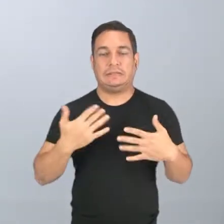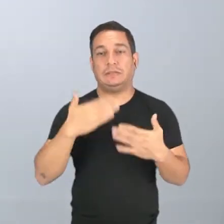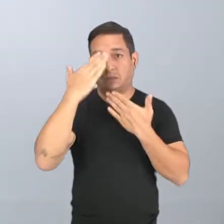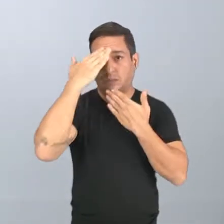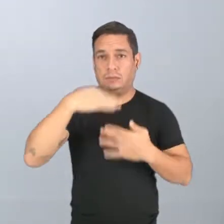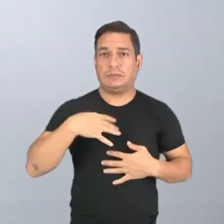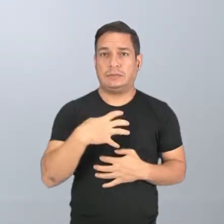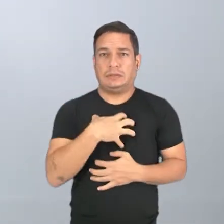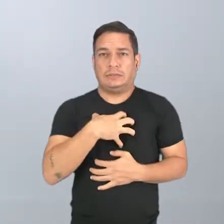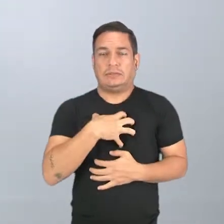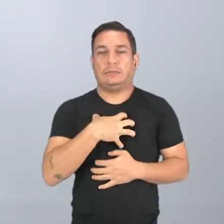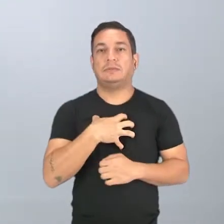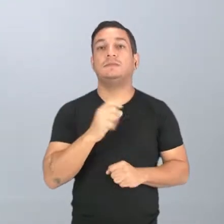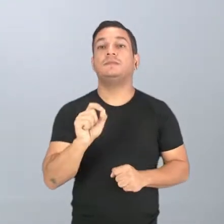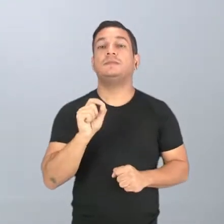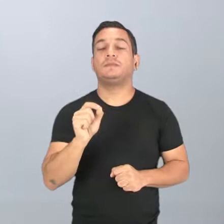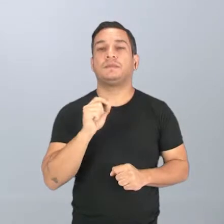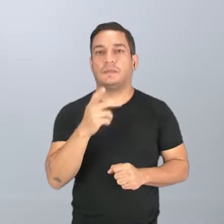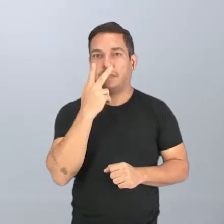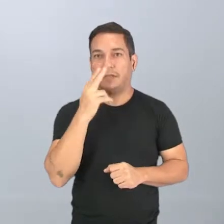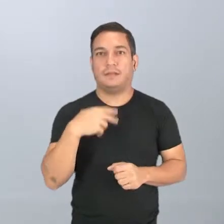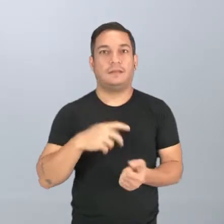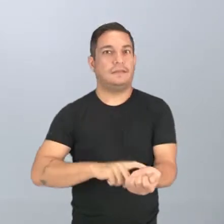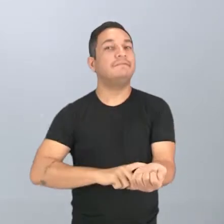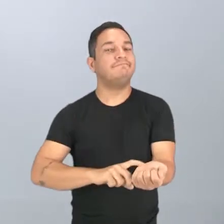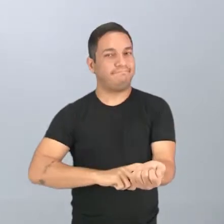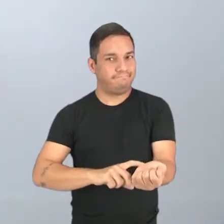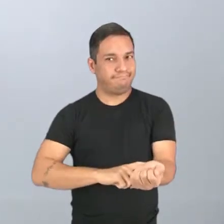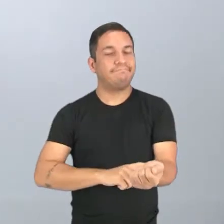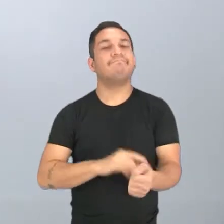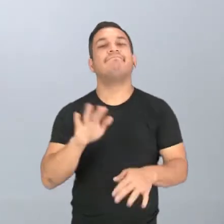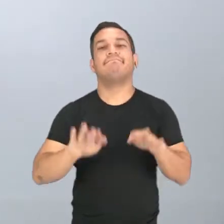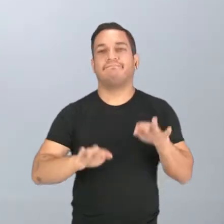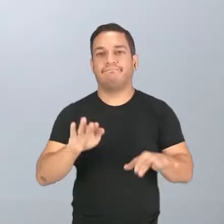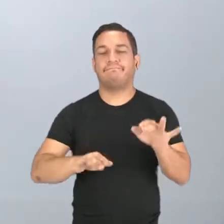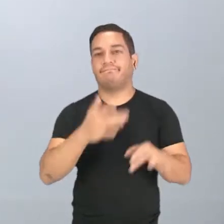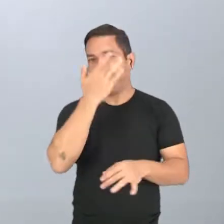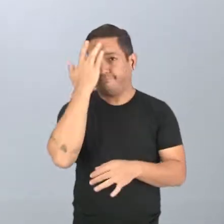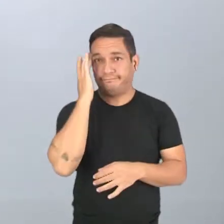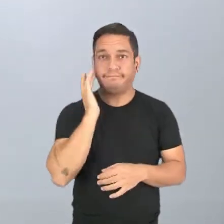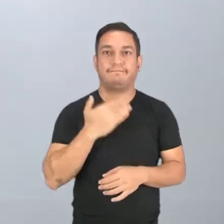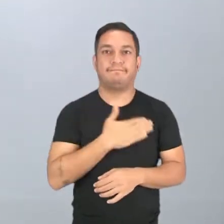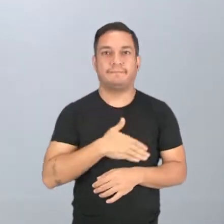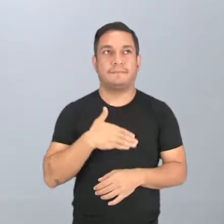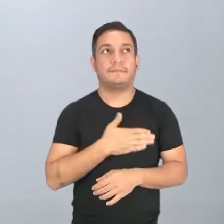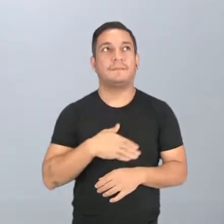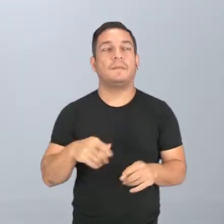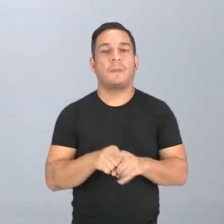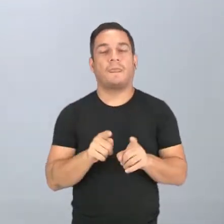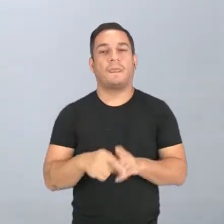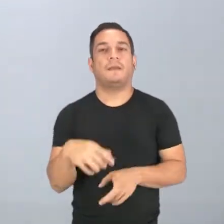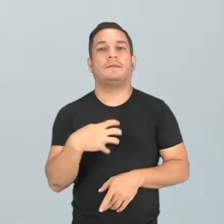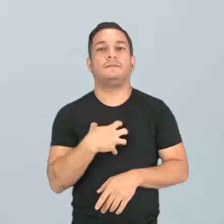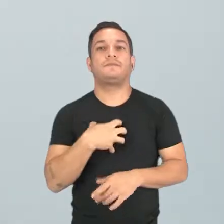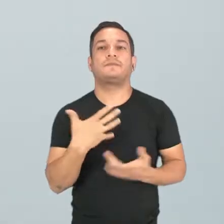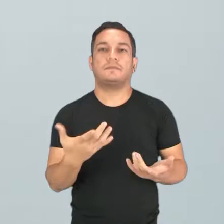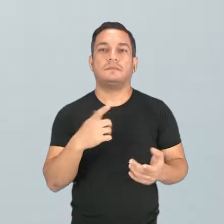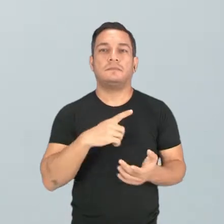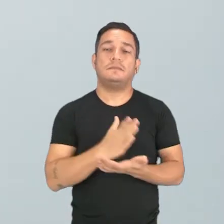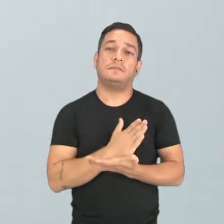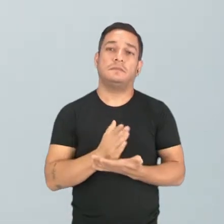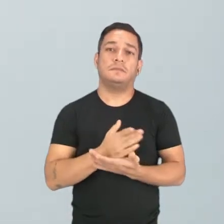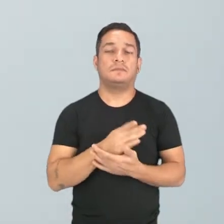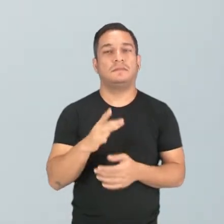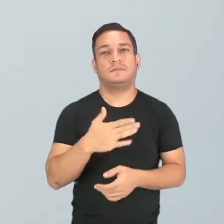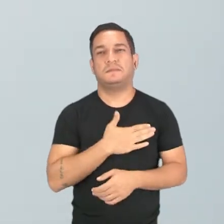ele sente aquela tensão maior, que muitas pessoas gostam dessa sensação, né? Tem algumas